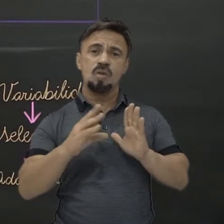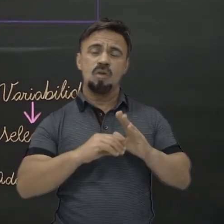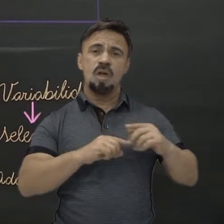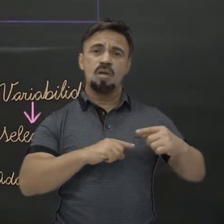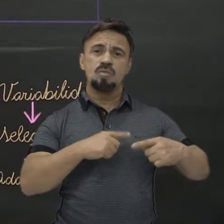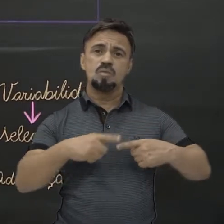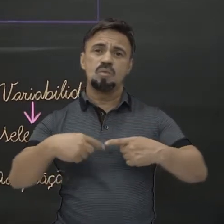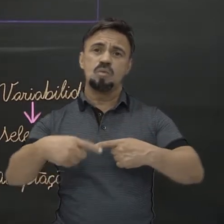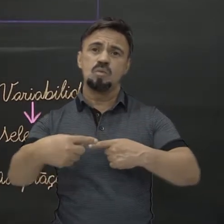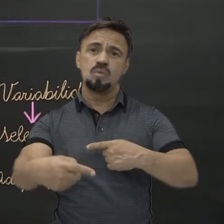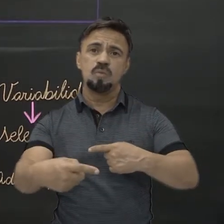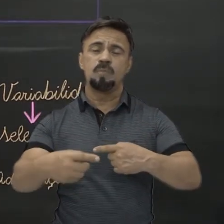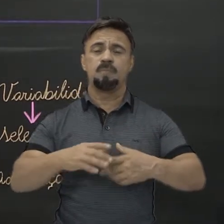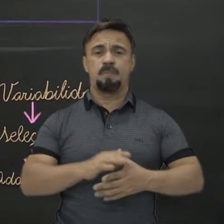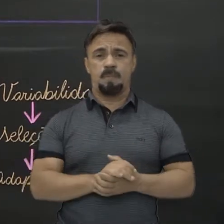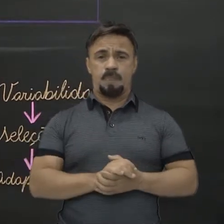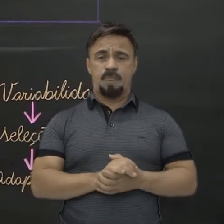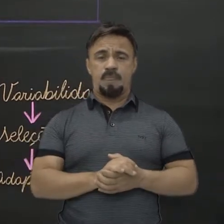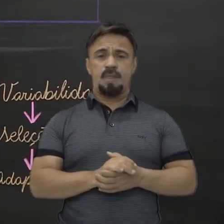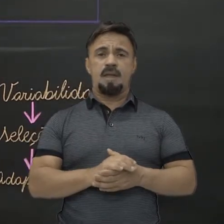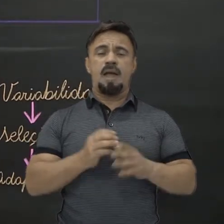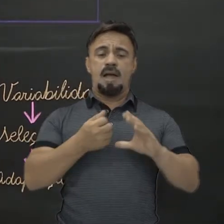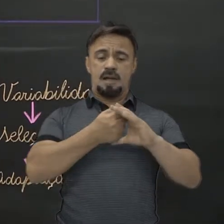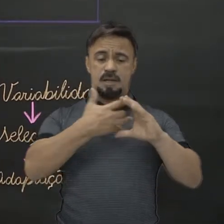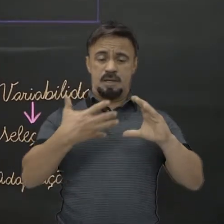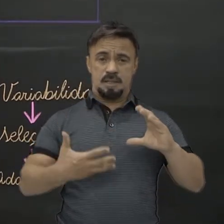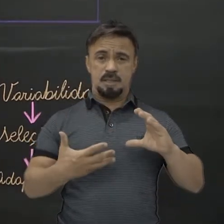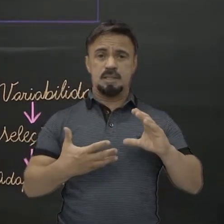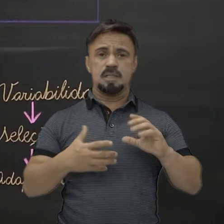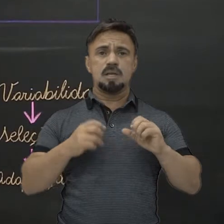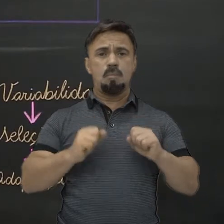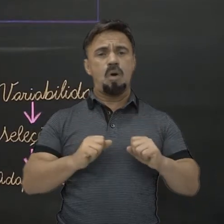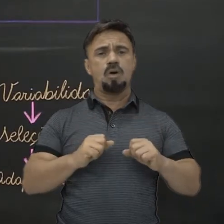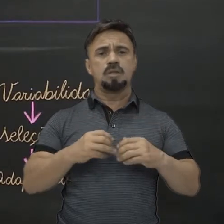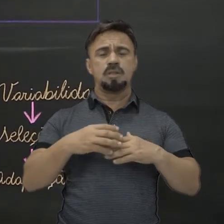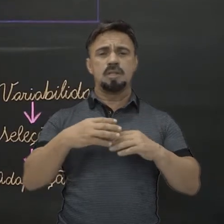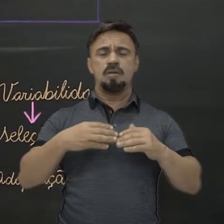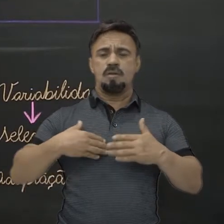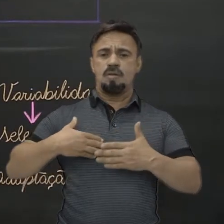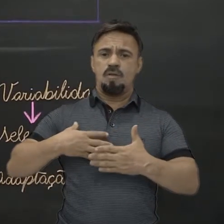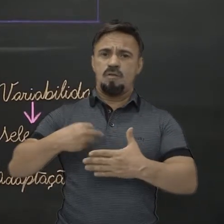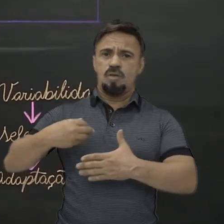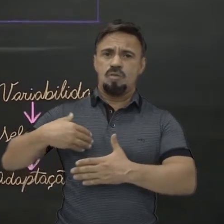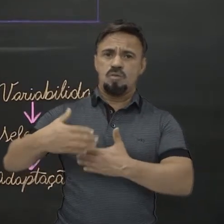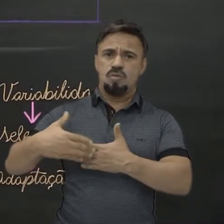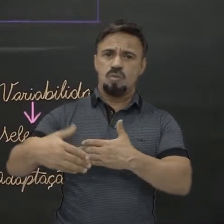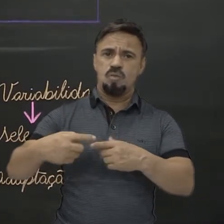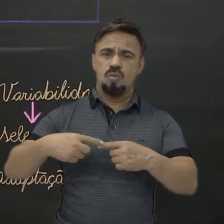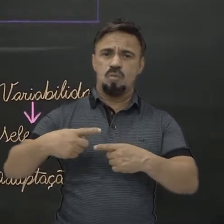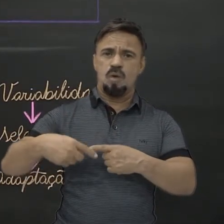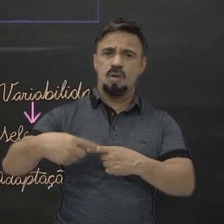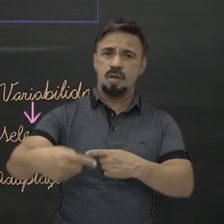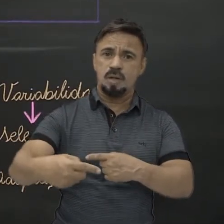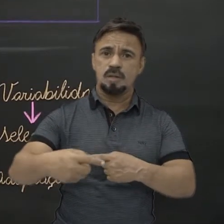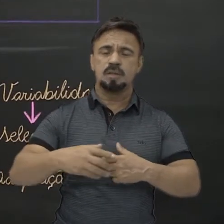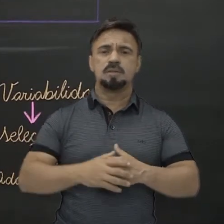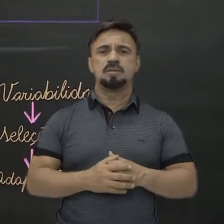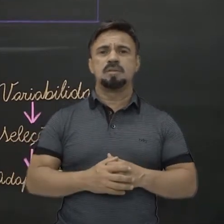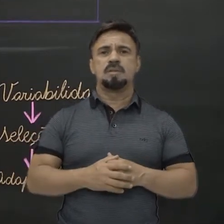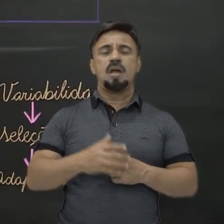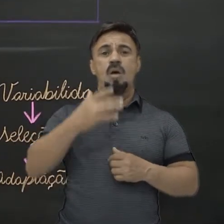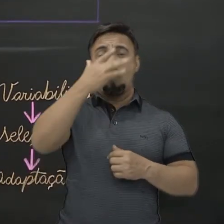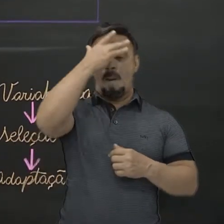dos caracteres adquiridos. Essa característica que você adquiriu poderia ser passada para sua descendência, para os seus filhos. Uma pessoa,